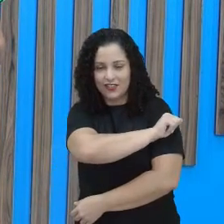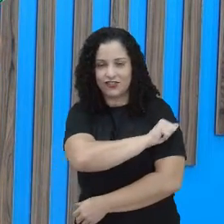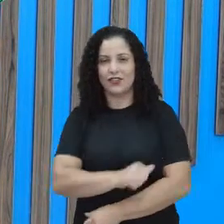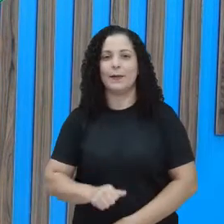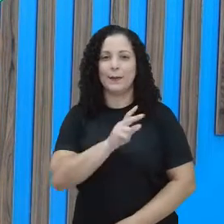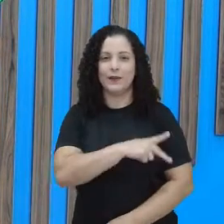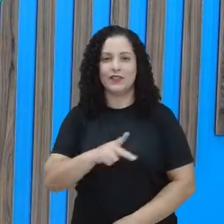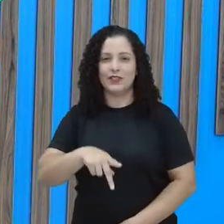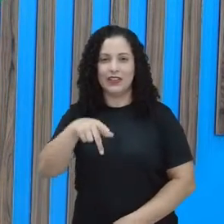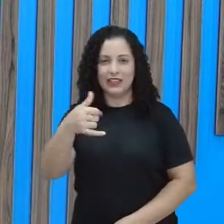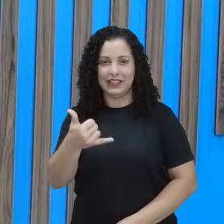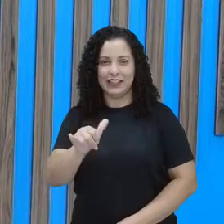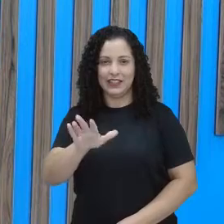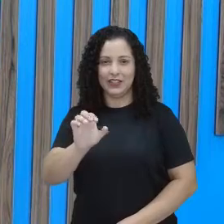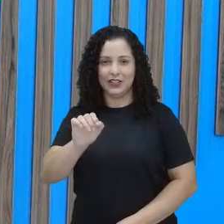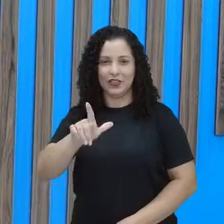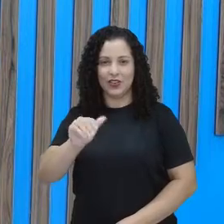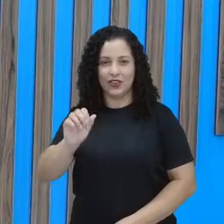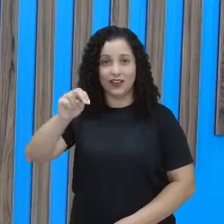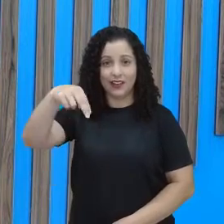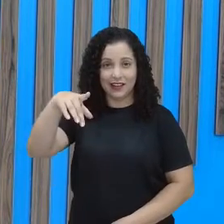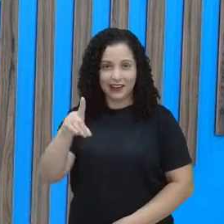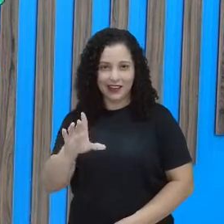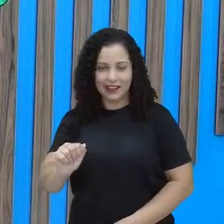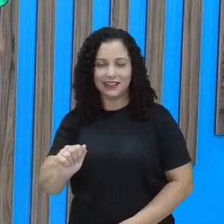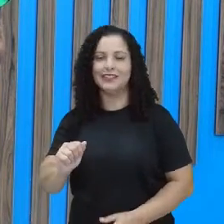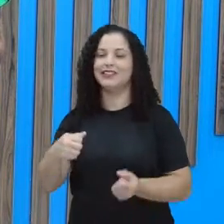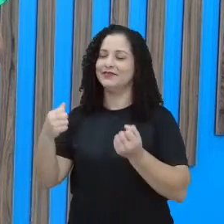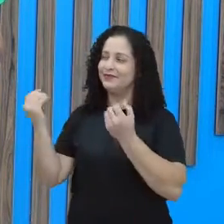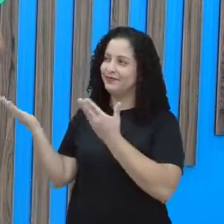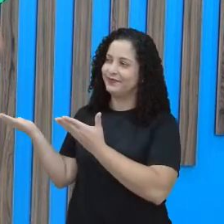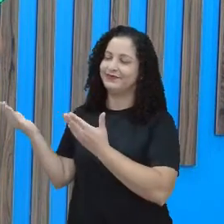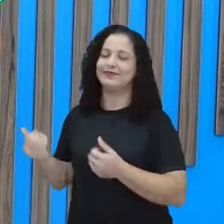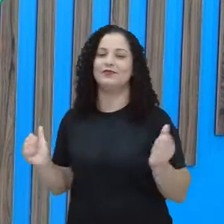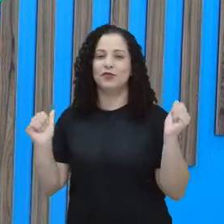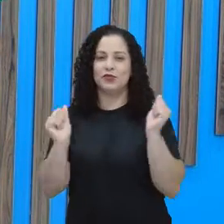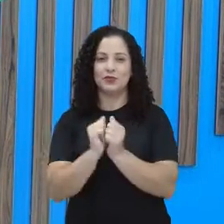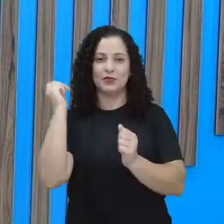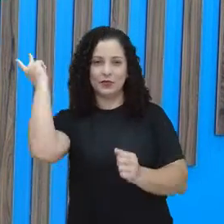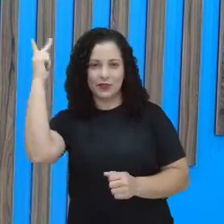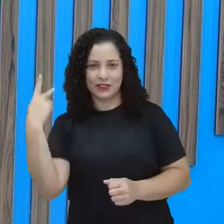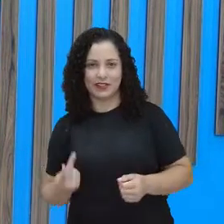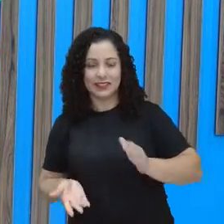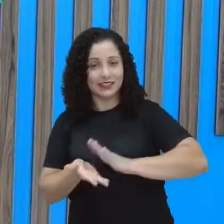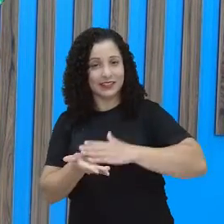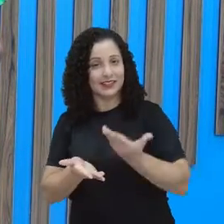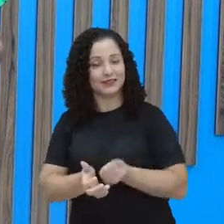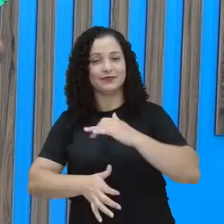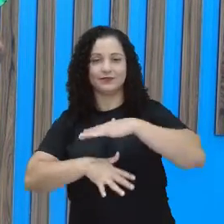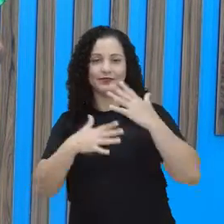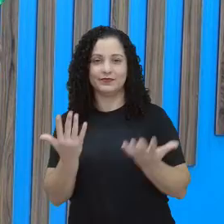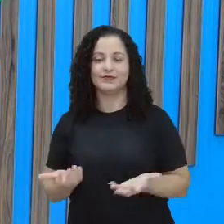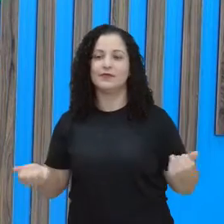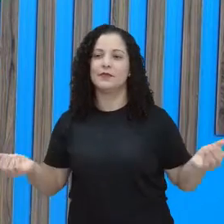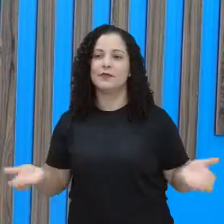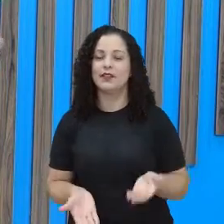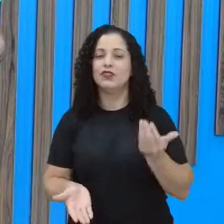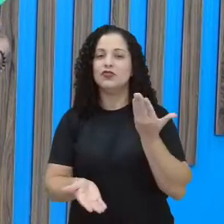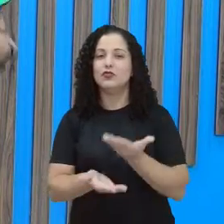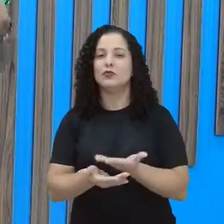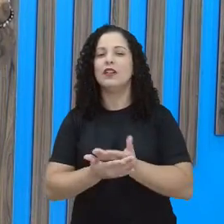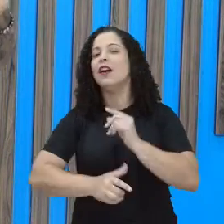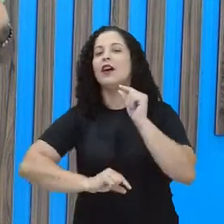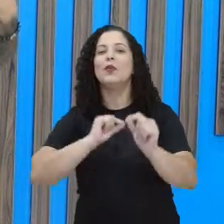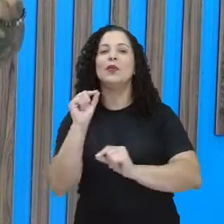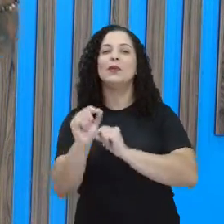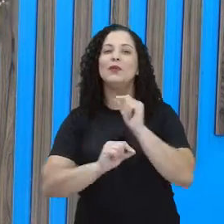nome é Yolanda, esse é meu sinal. Junto aqui com Késia, nós vamos falar a respeito de um tema da